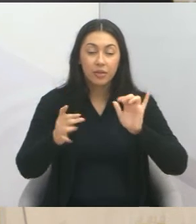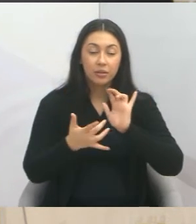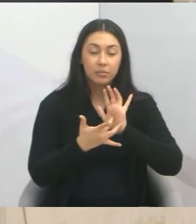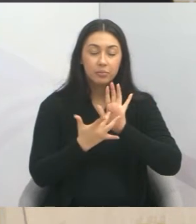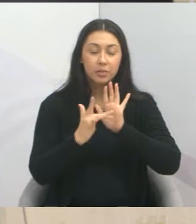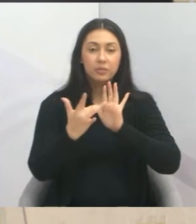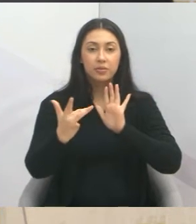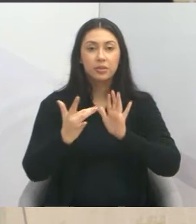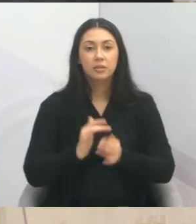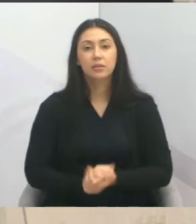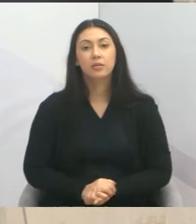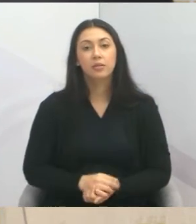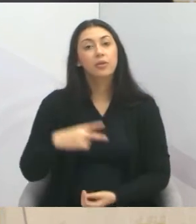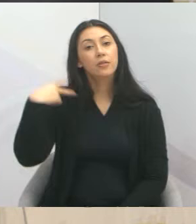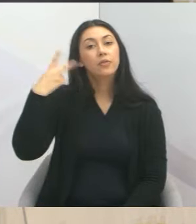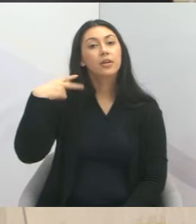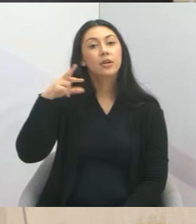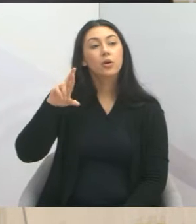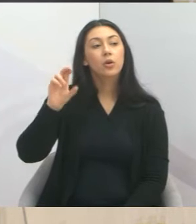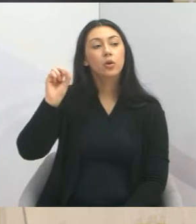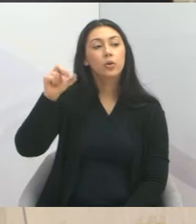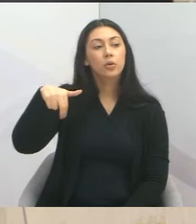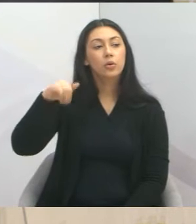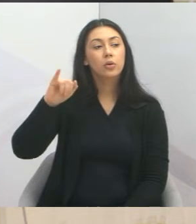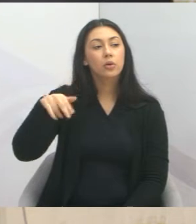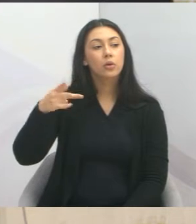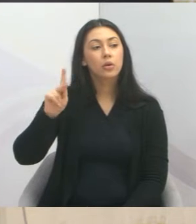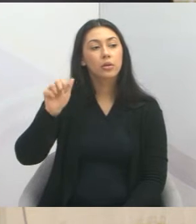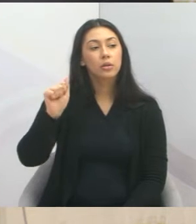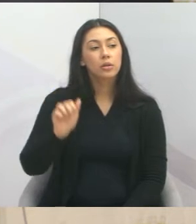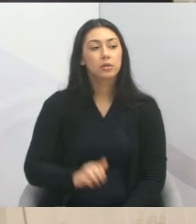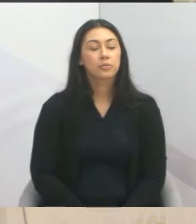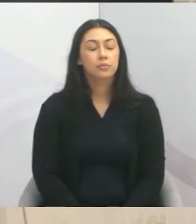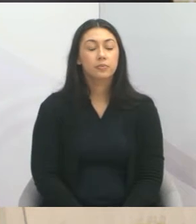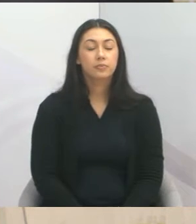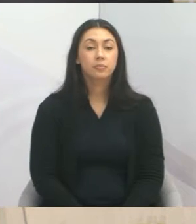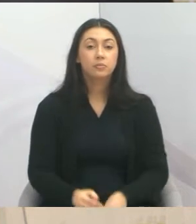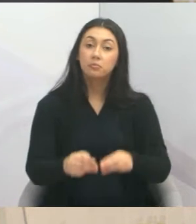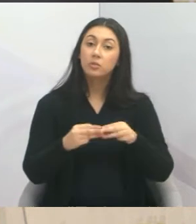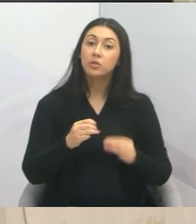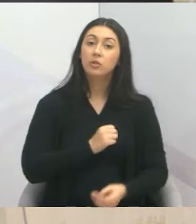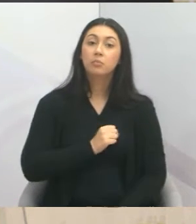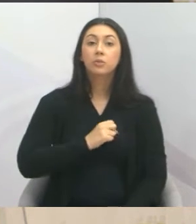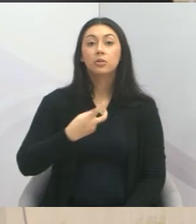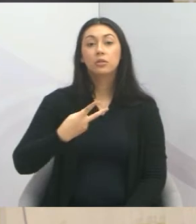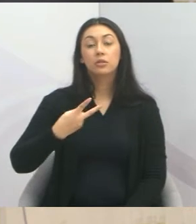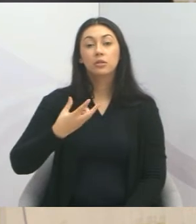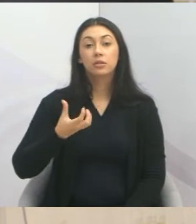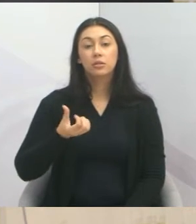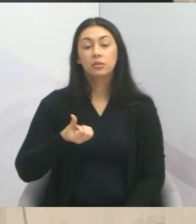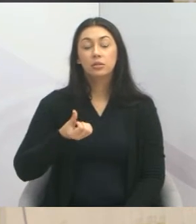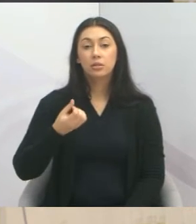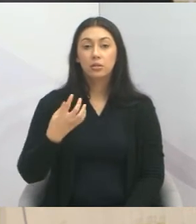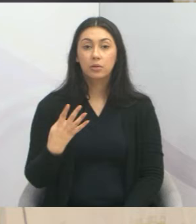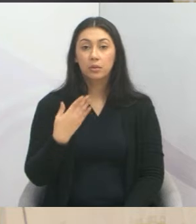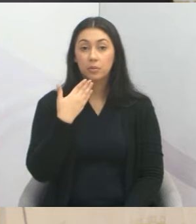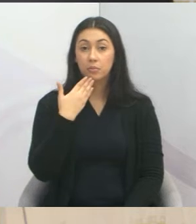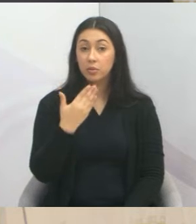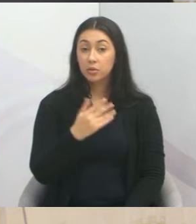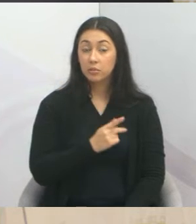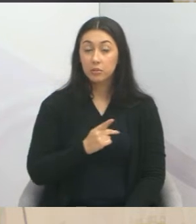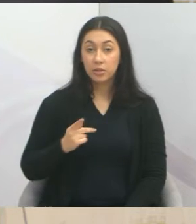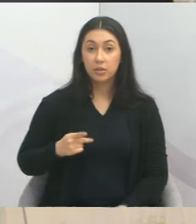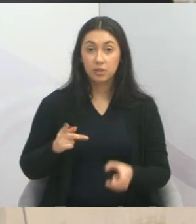divulgação da presente manifestação Vereador rolinha a mansão 264 2021 requeremos a